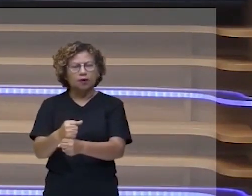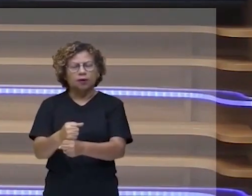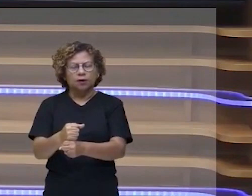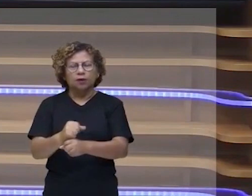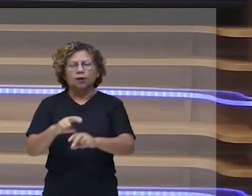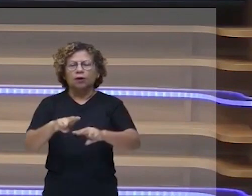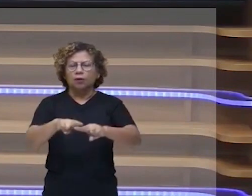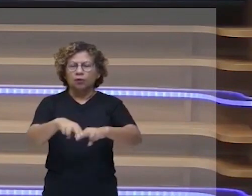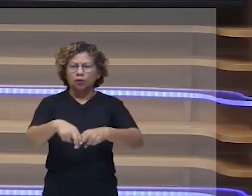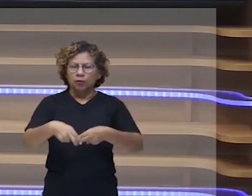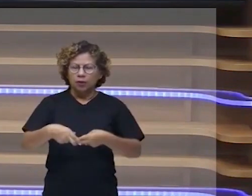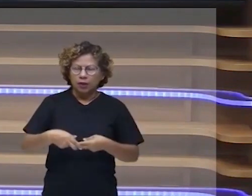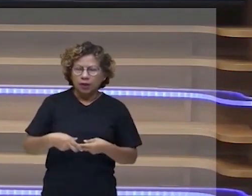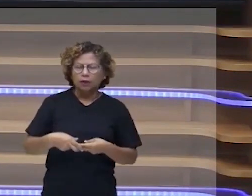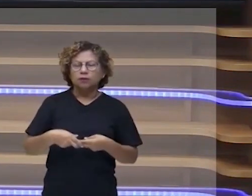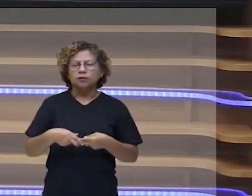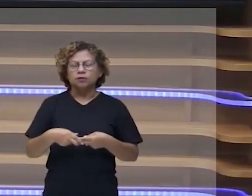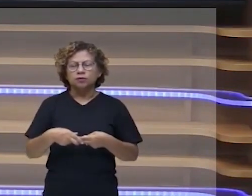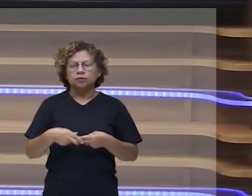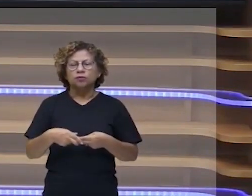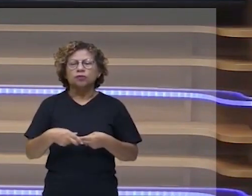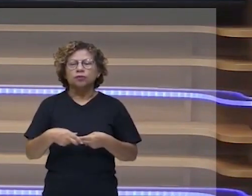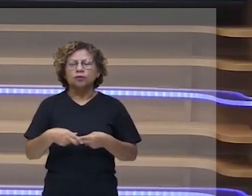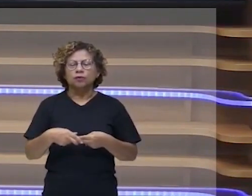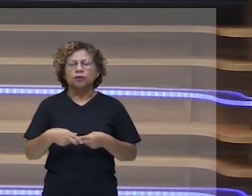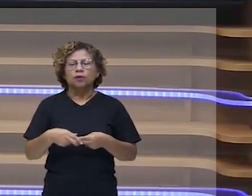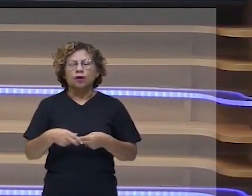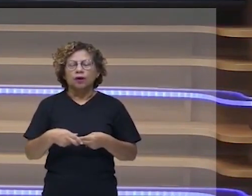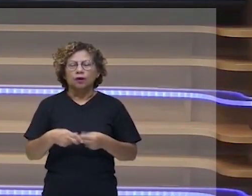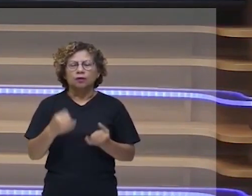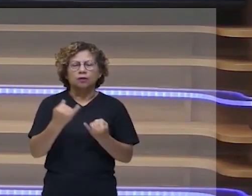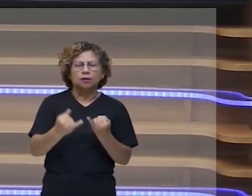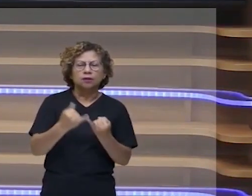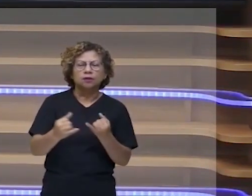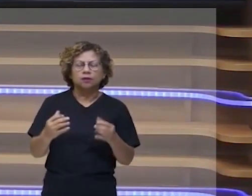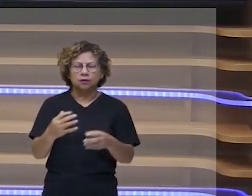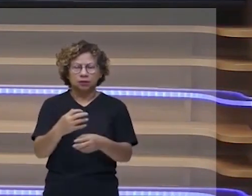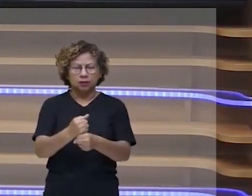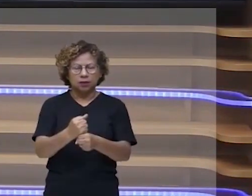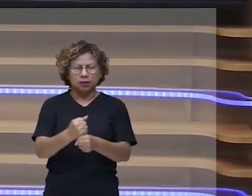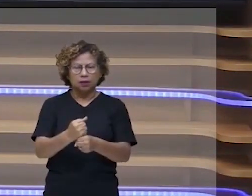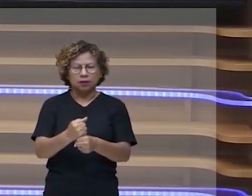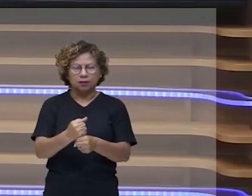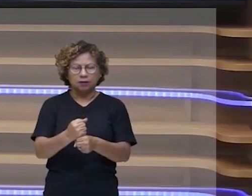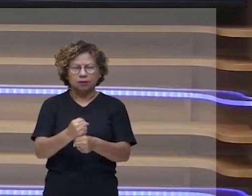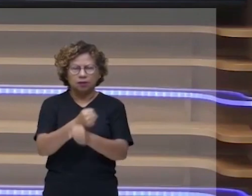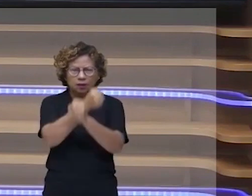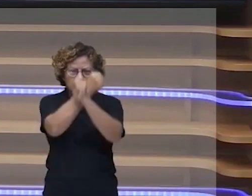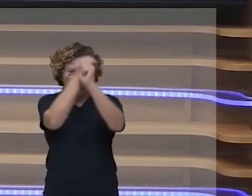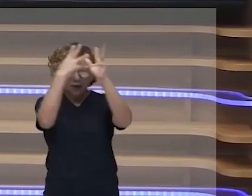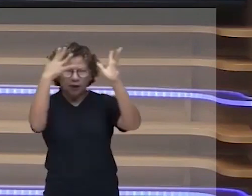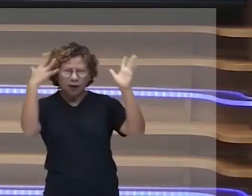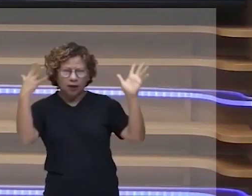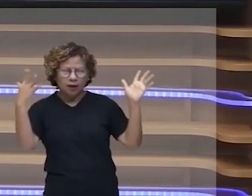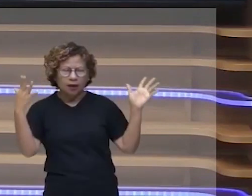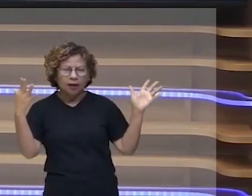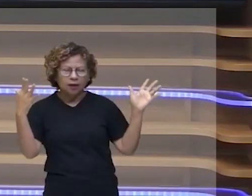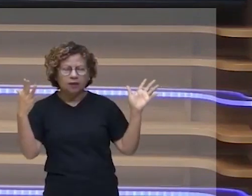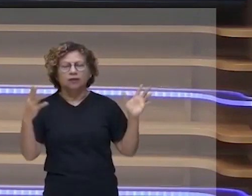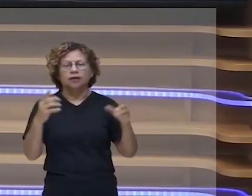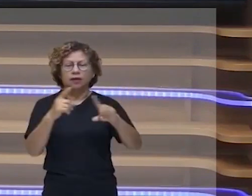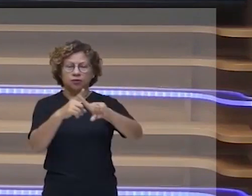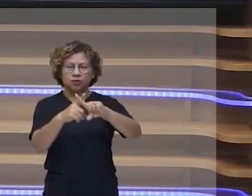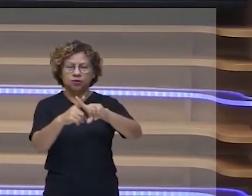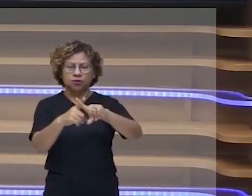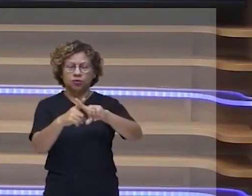estão muito interligadas, a operação de soma e multiplicação. É claro que o caminho da operação de multiplicação ela vai ser mais